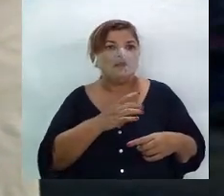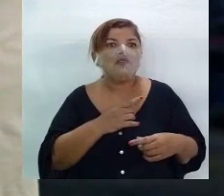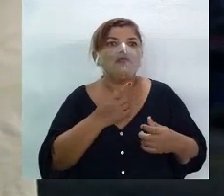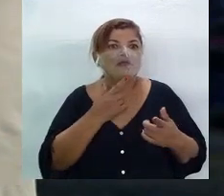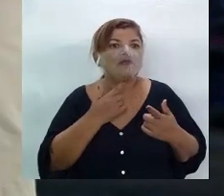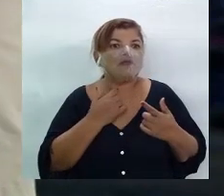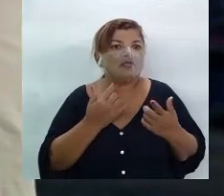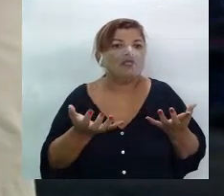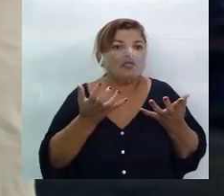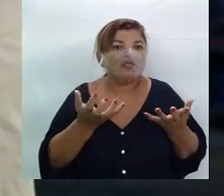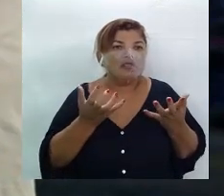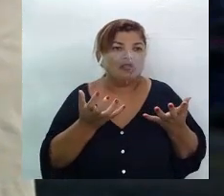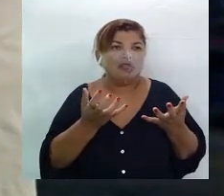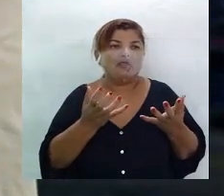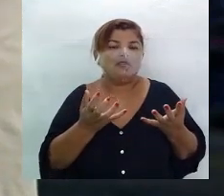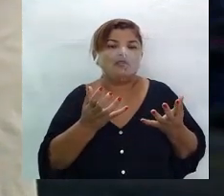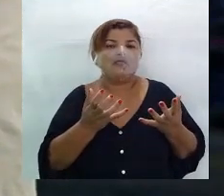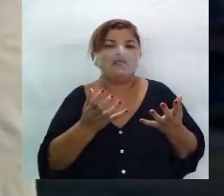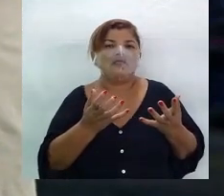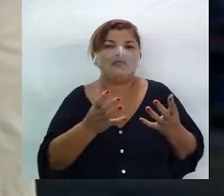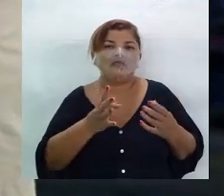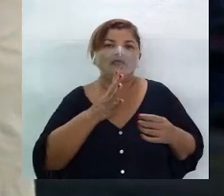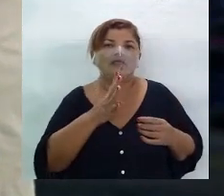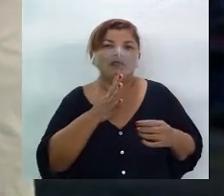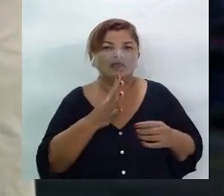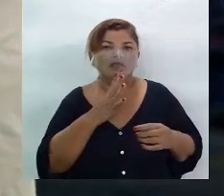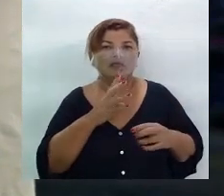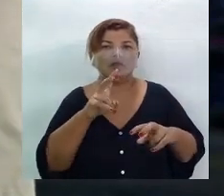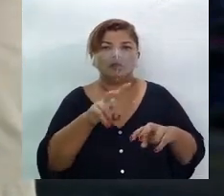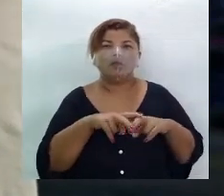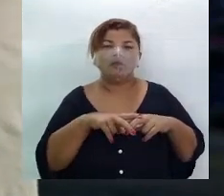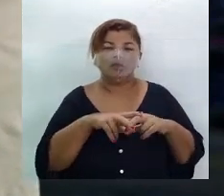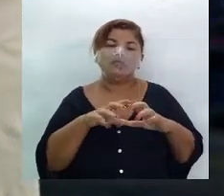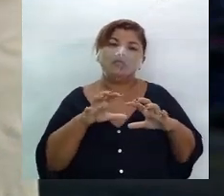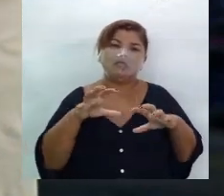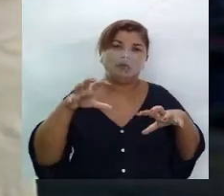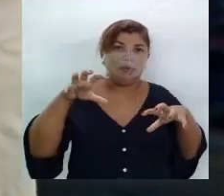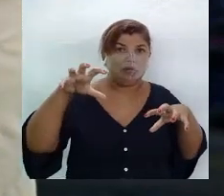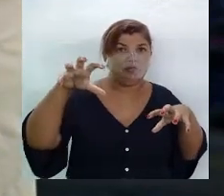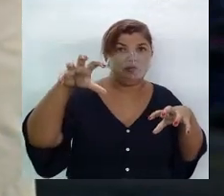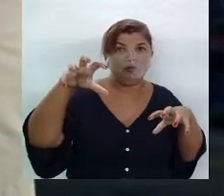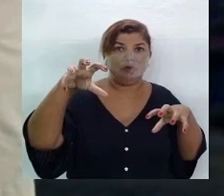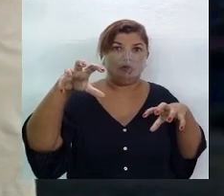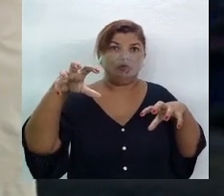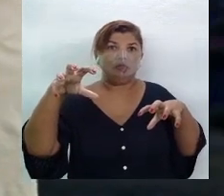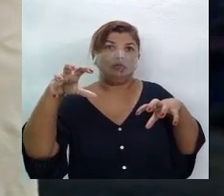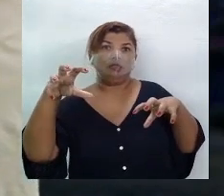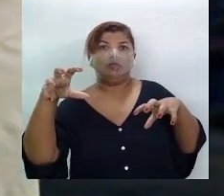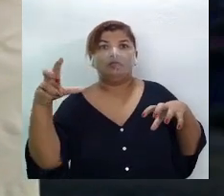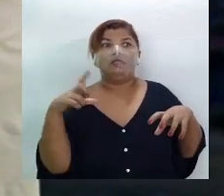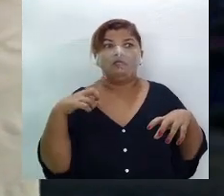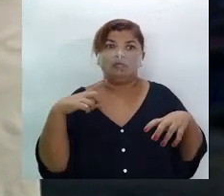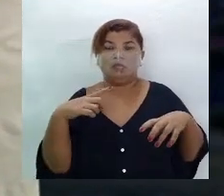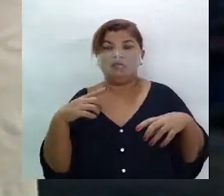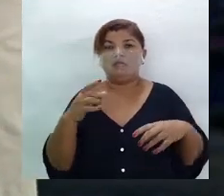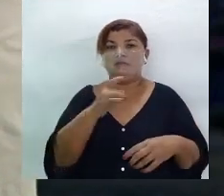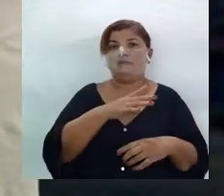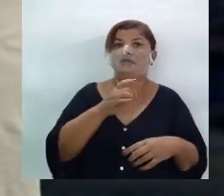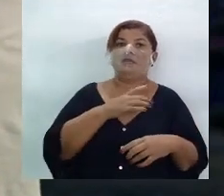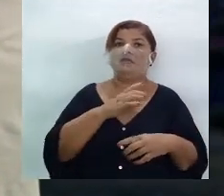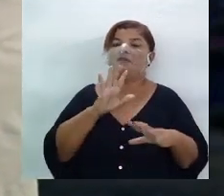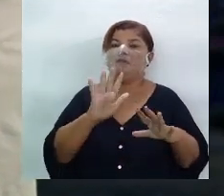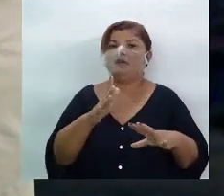atrai. Por isso que talvez as assombrações, vamos dizer assim, ao mesmo tempo que assombram, mas parece